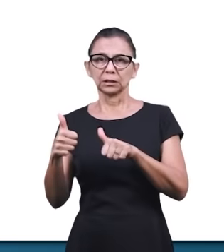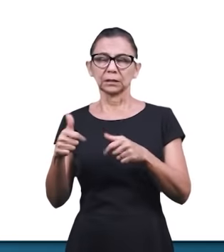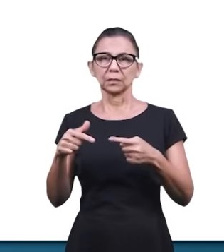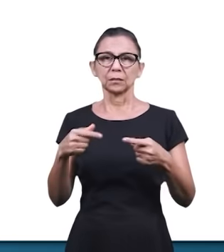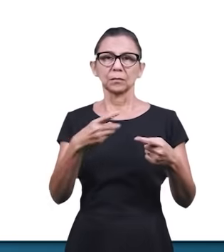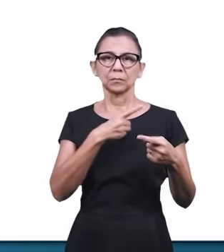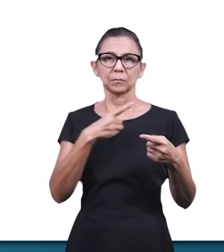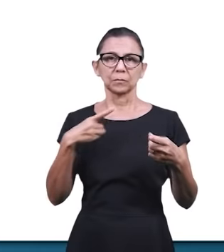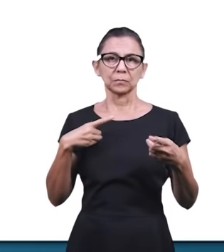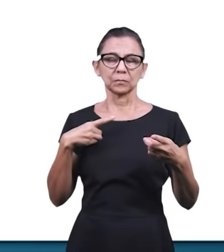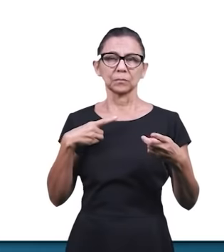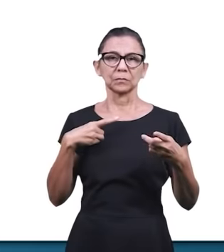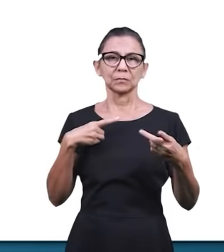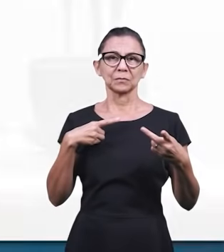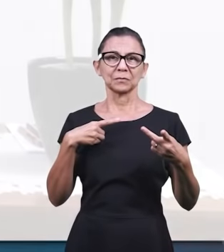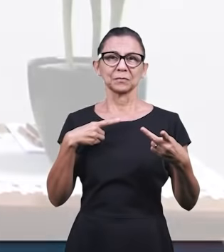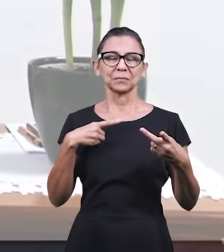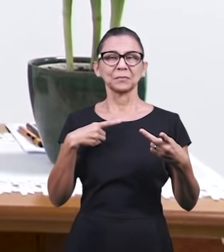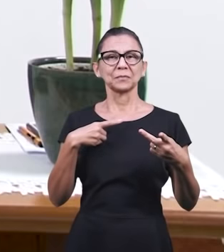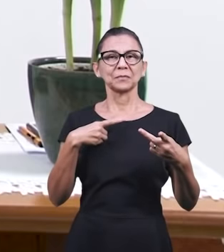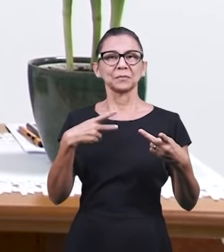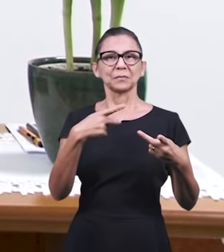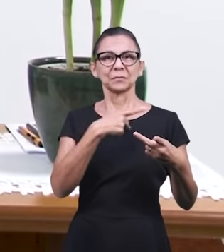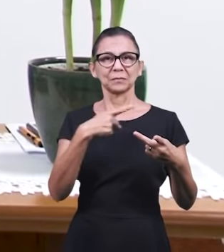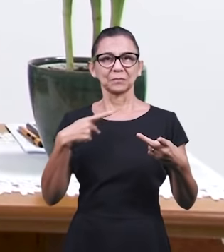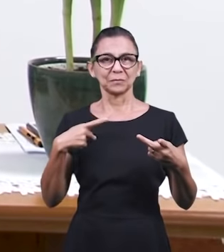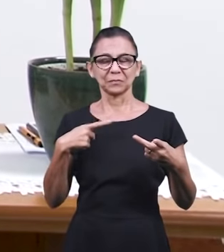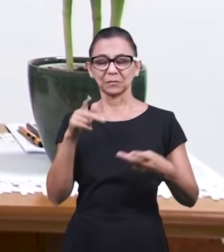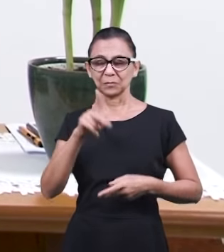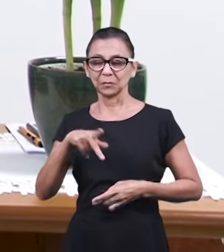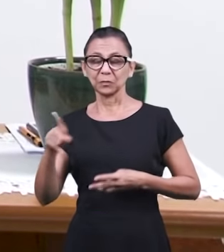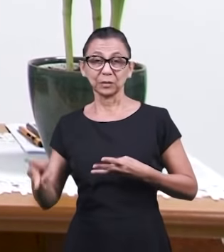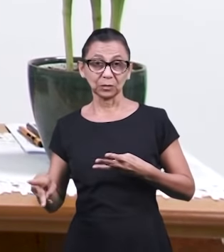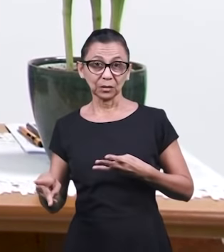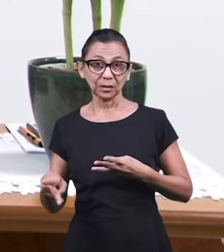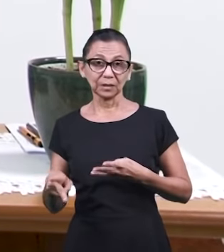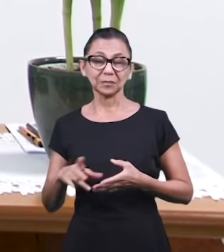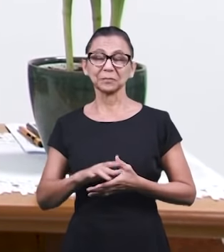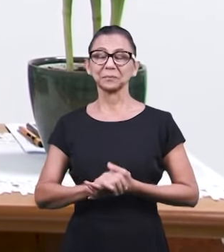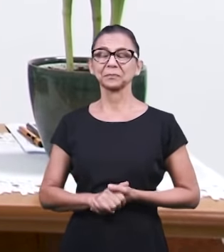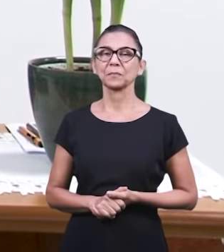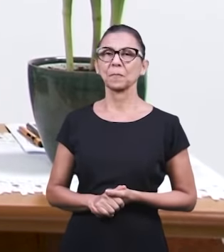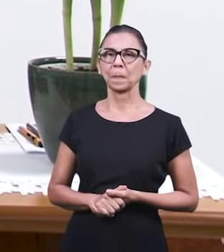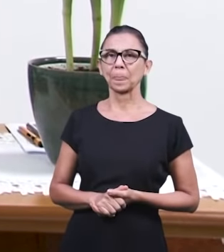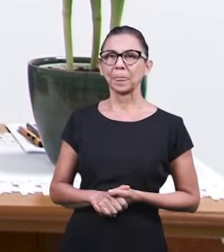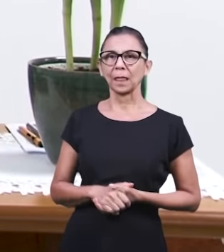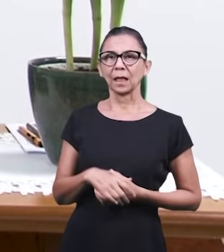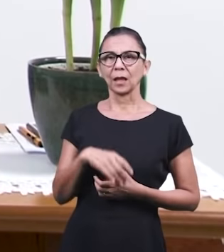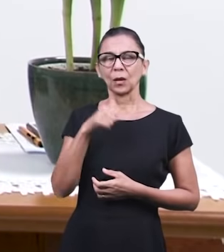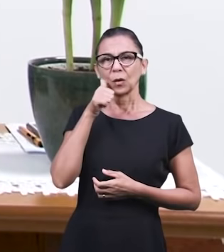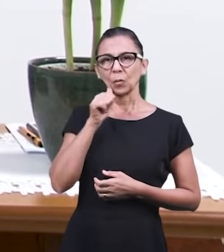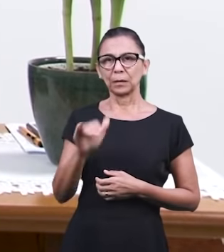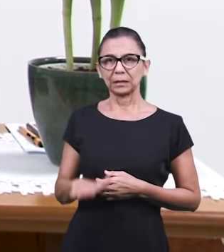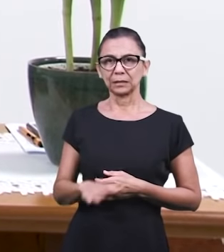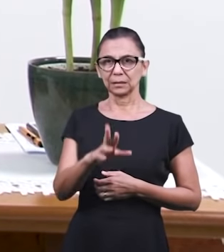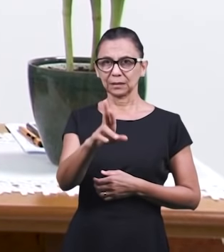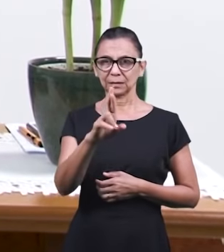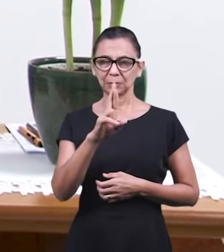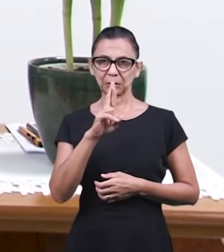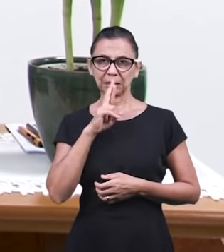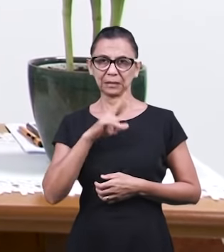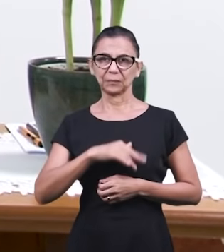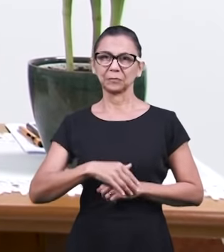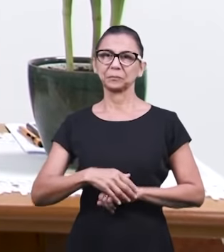diácono, a professora? Quem vai responder é Rana dos Reis Gui, é uma criança de Brasília, Distrito